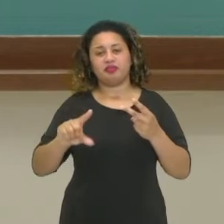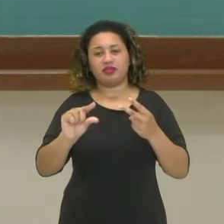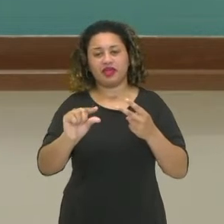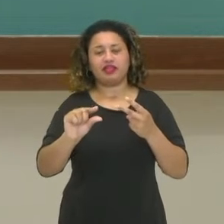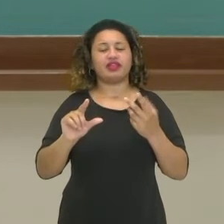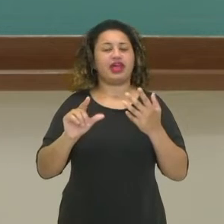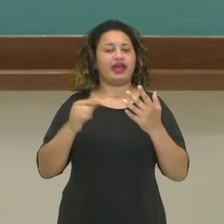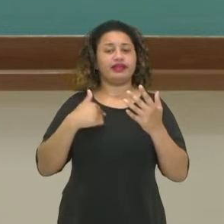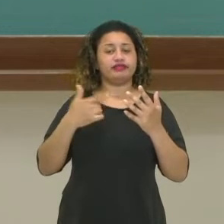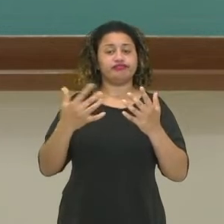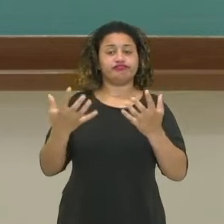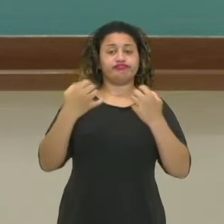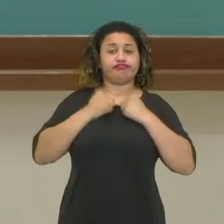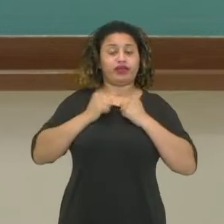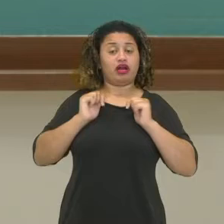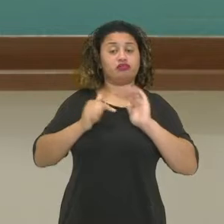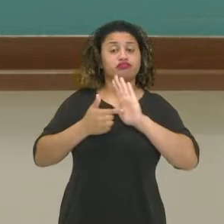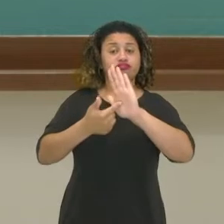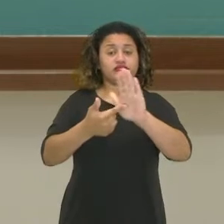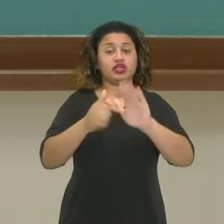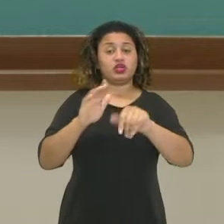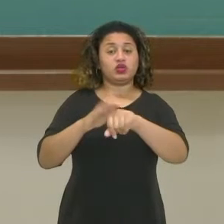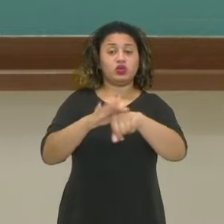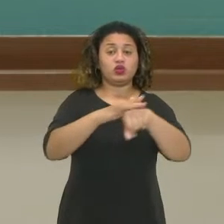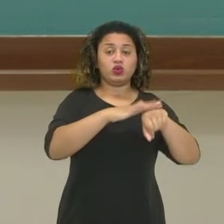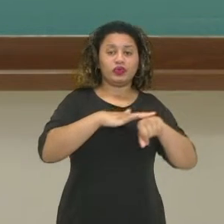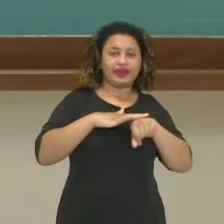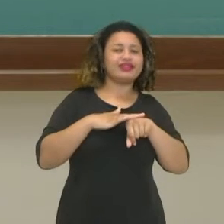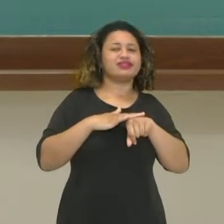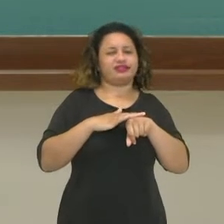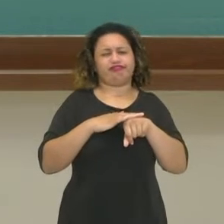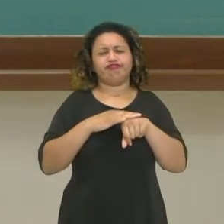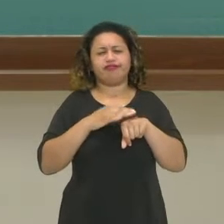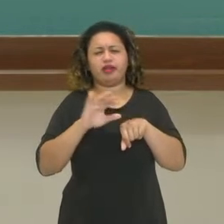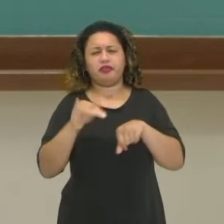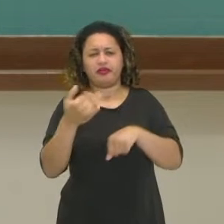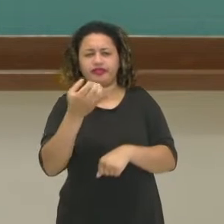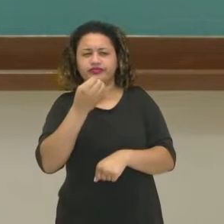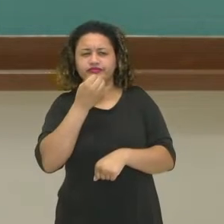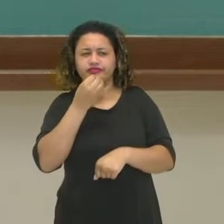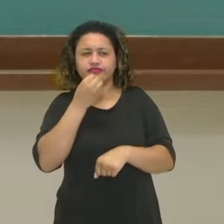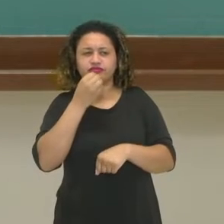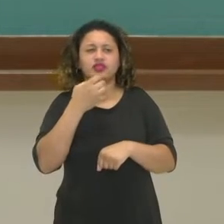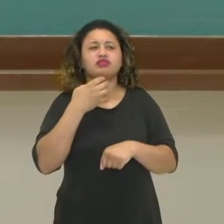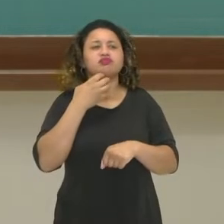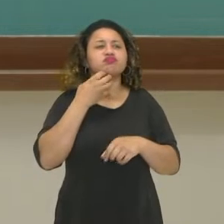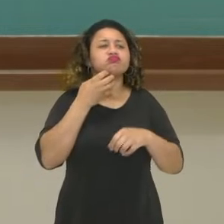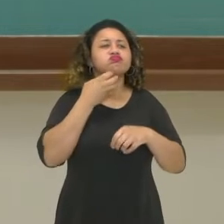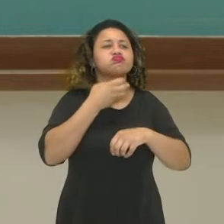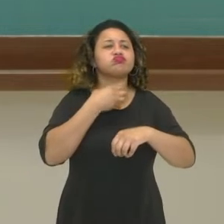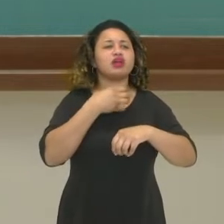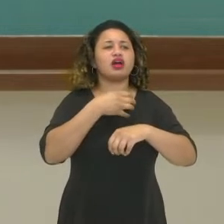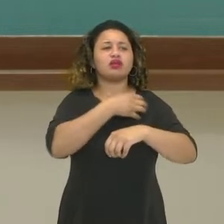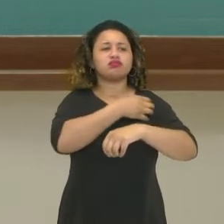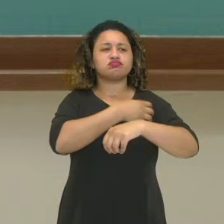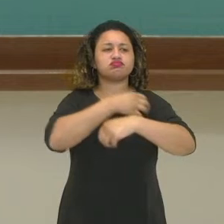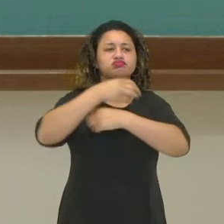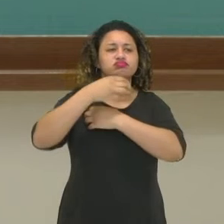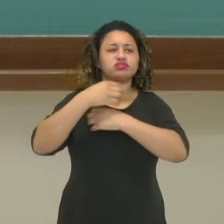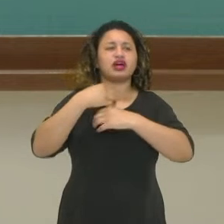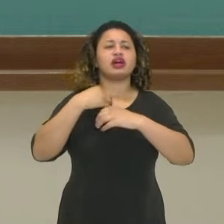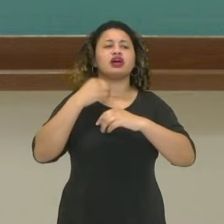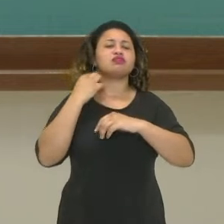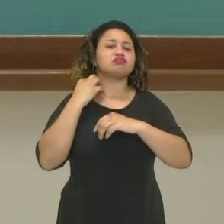vai se manifestar. Então, a gente chama de doenças oportunistas, né? Pode dar caroços ou ínguas embaixo do braço, embaixo do